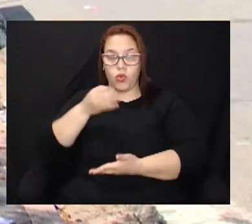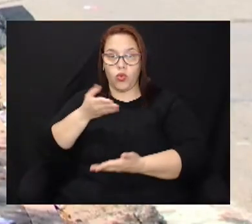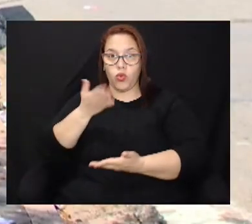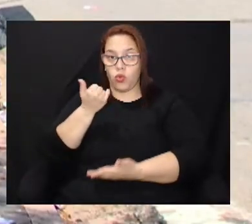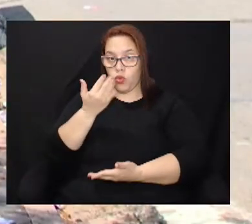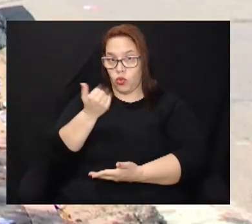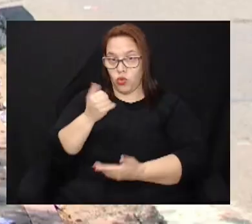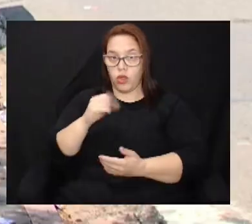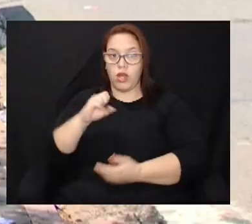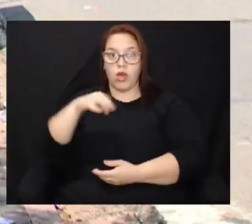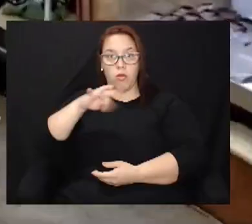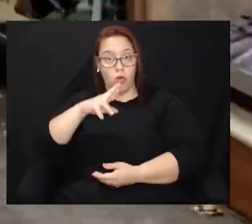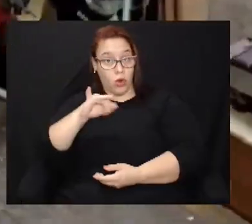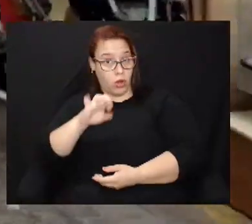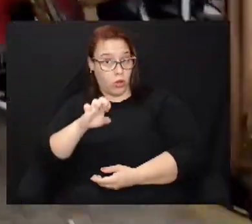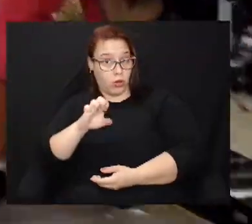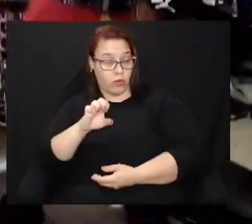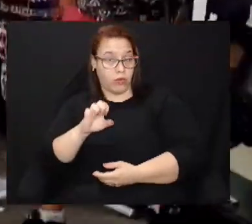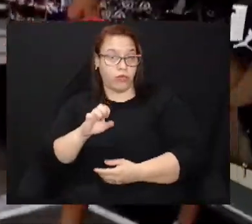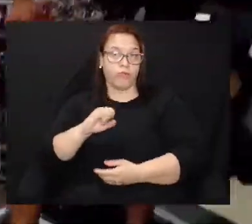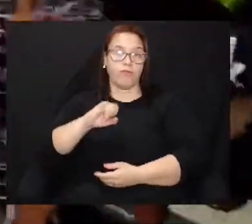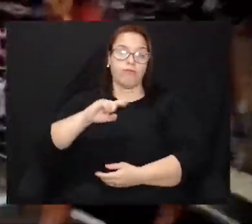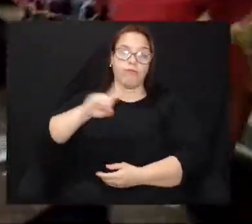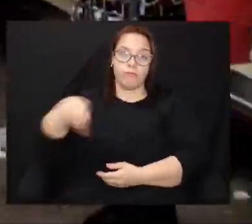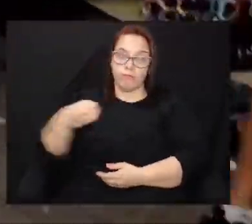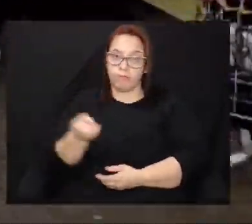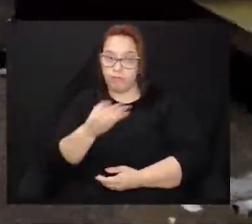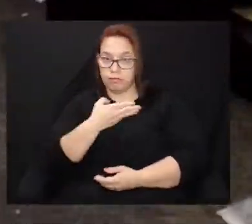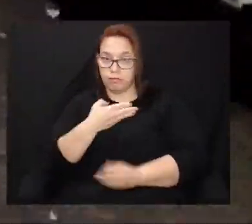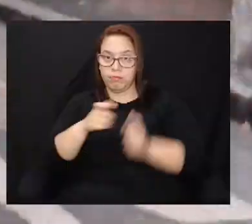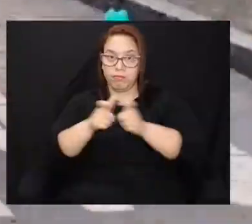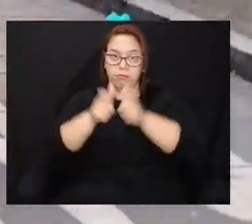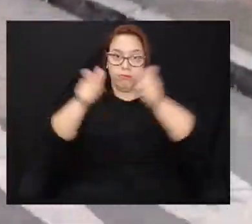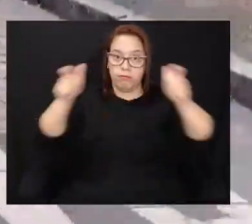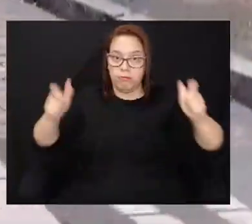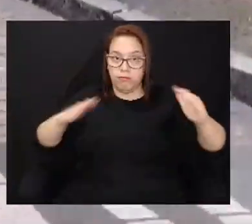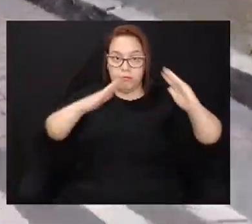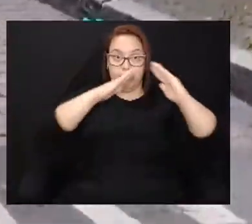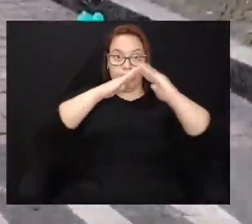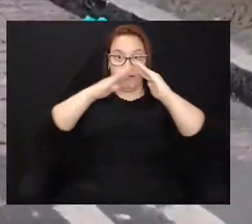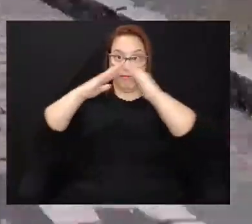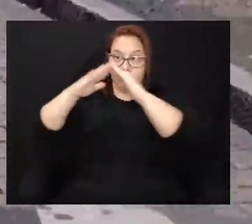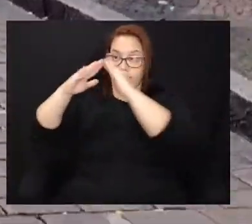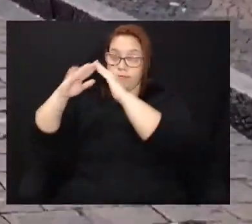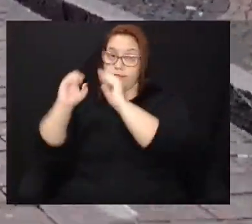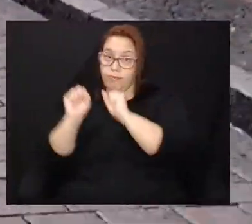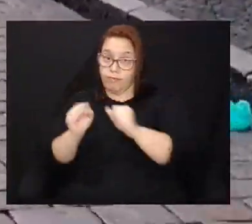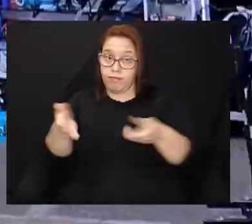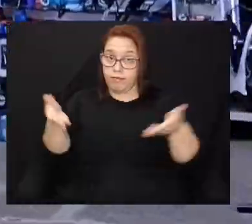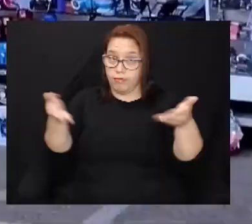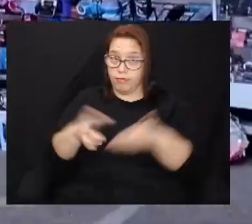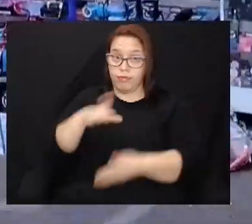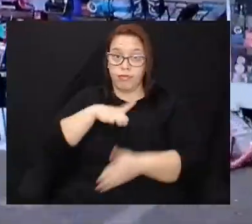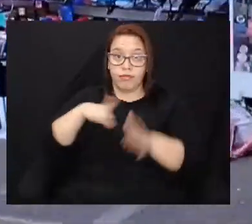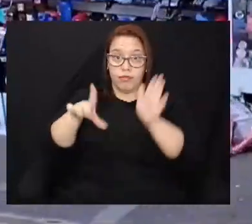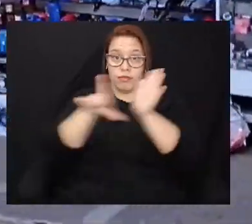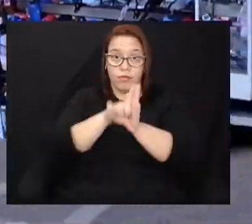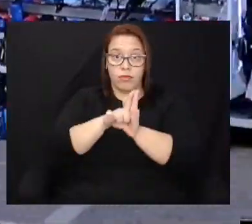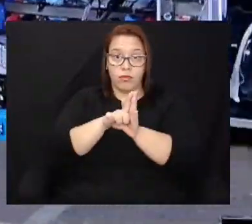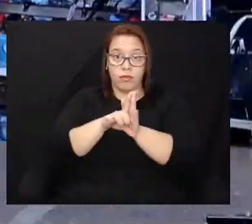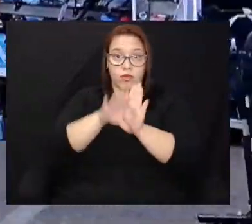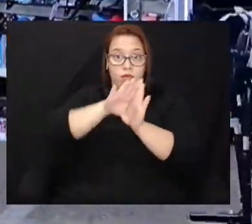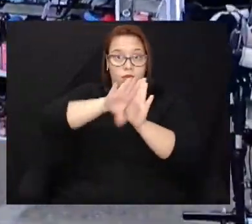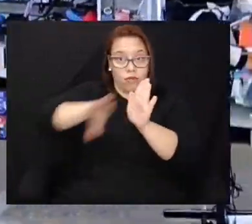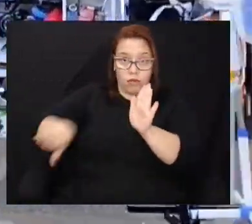ambulantes. Outra novidade está na ampliação da área de cobertura permitida, já que hoje a lei considera isenta apenas